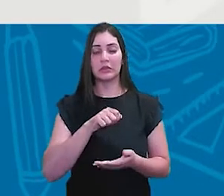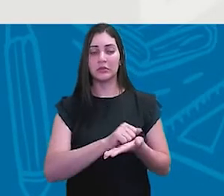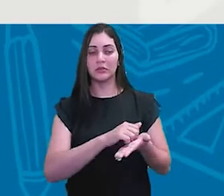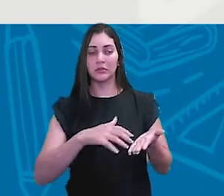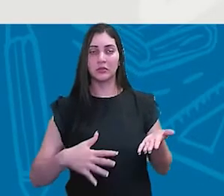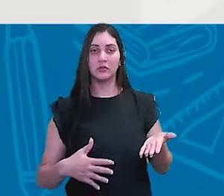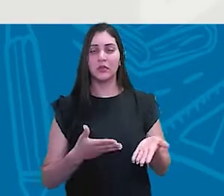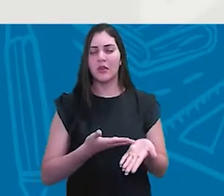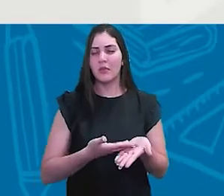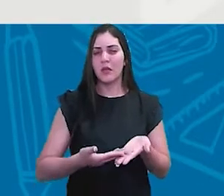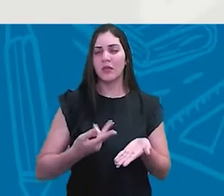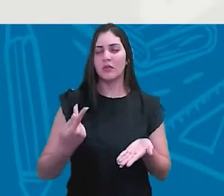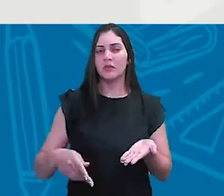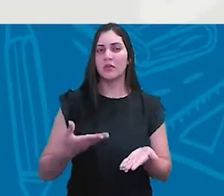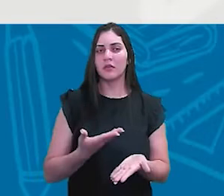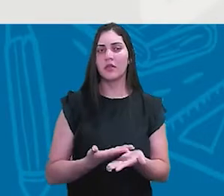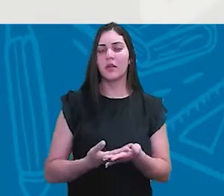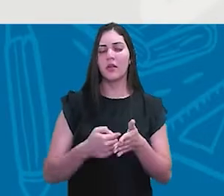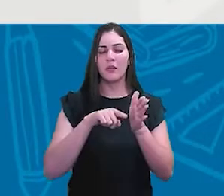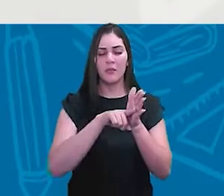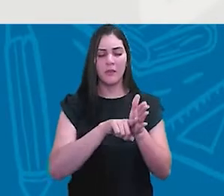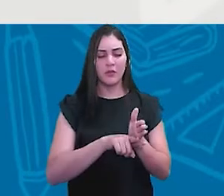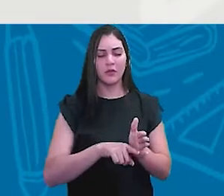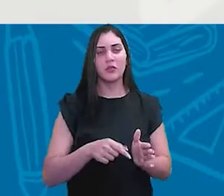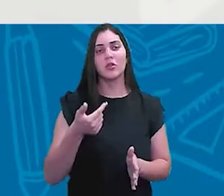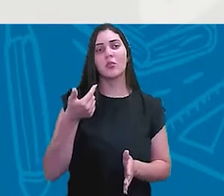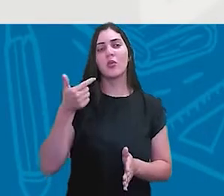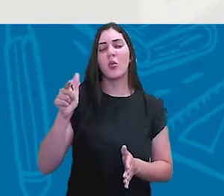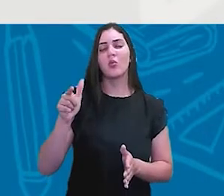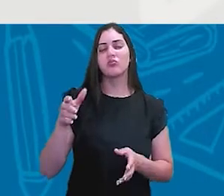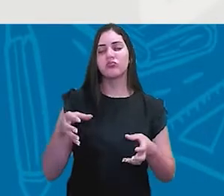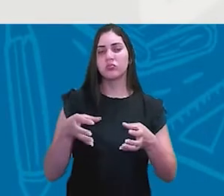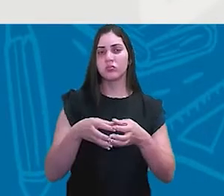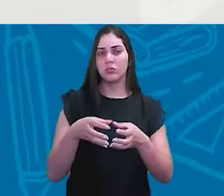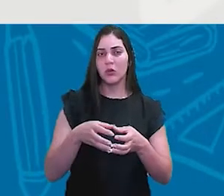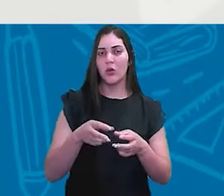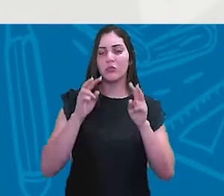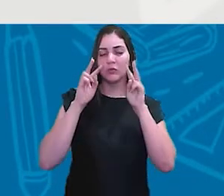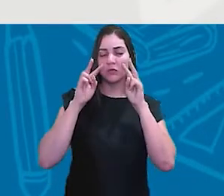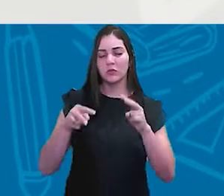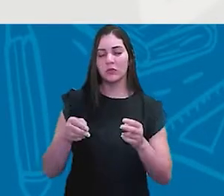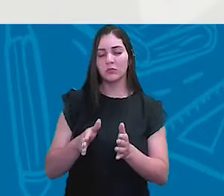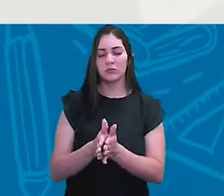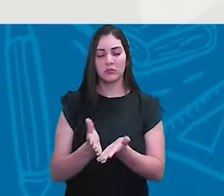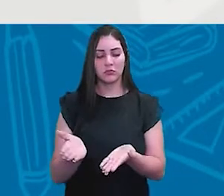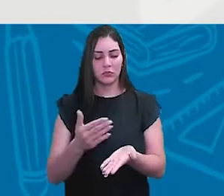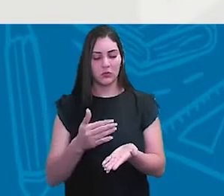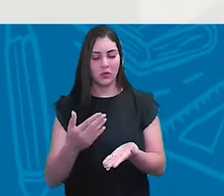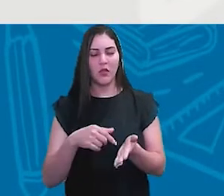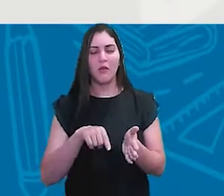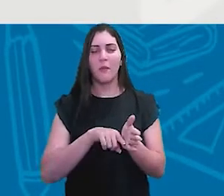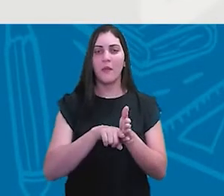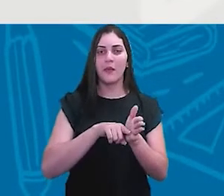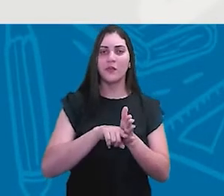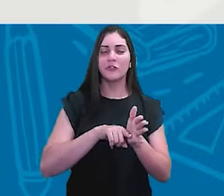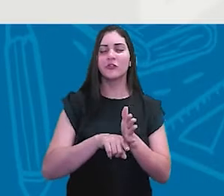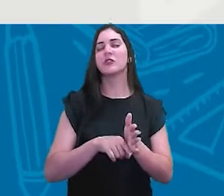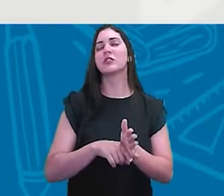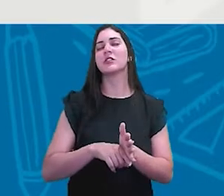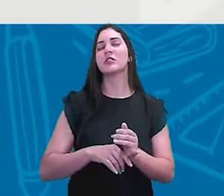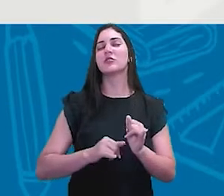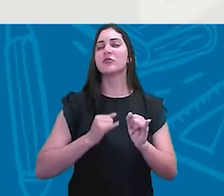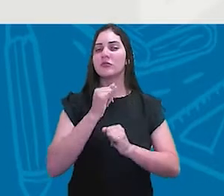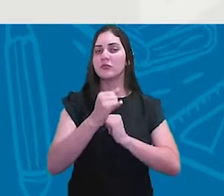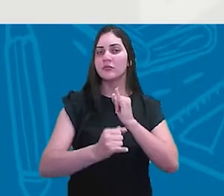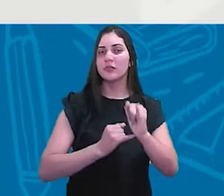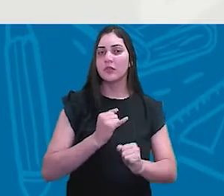a partir dessa aula. Pesquise sobre outros organismos internacionais, né, dê uma olhadinha nos livros, pesquise na internet. Quais são os outros